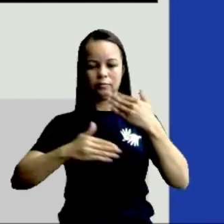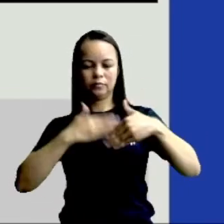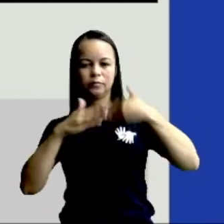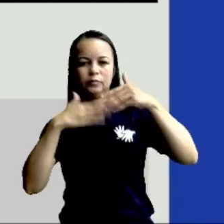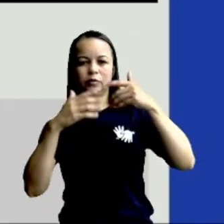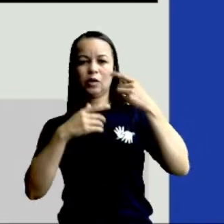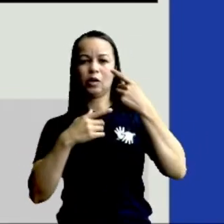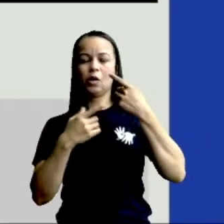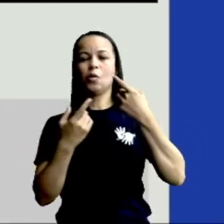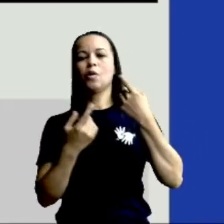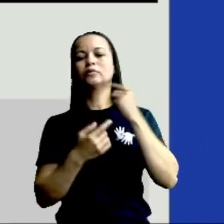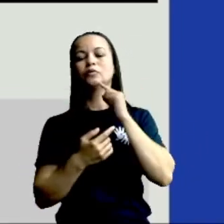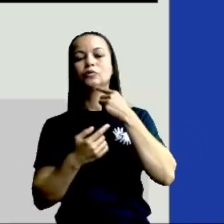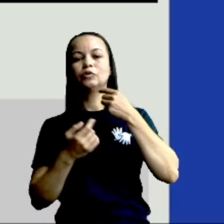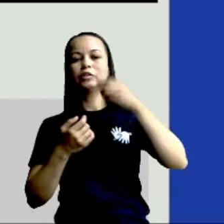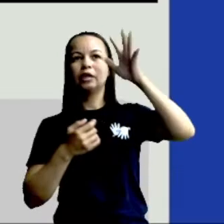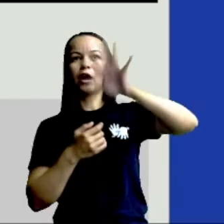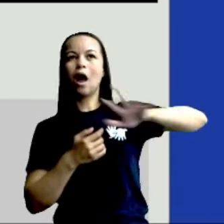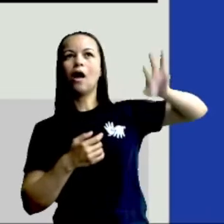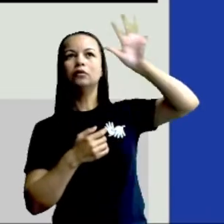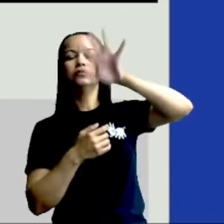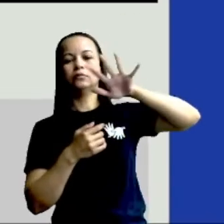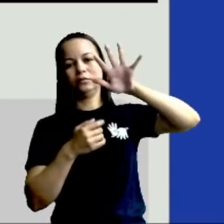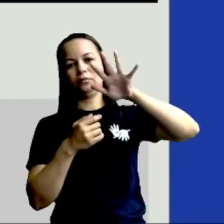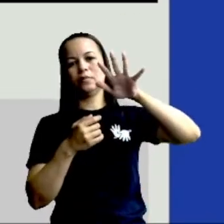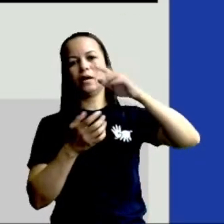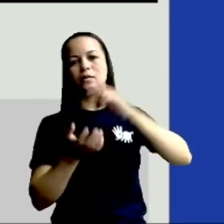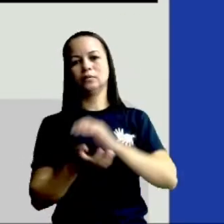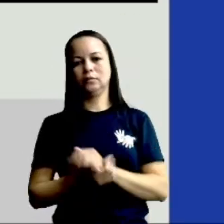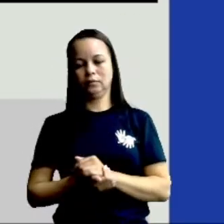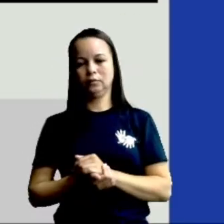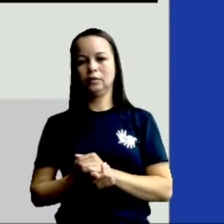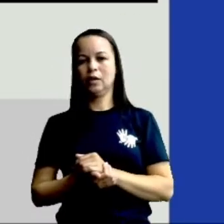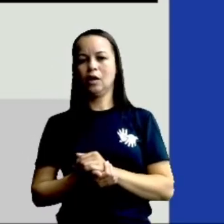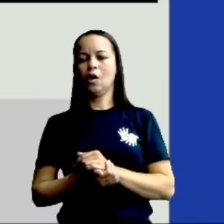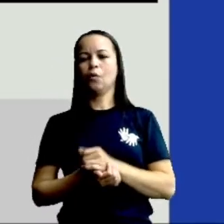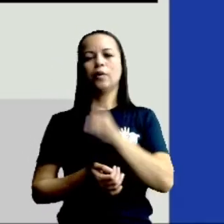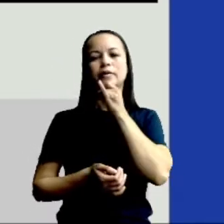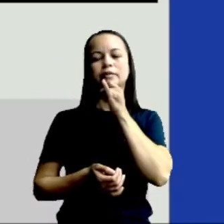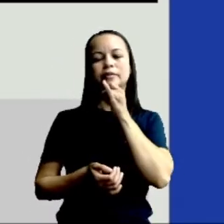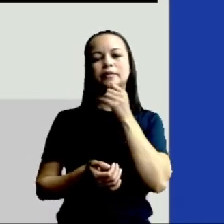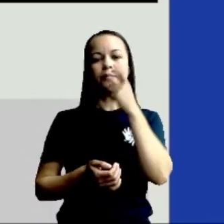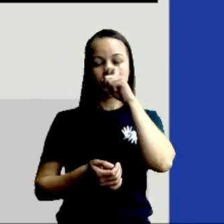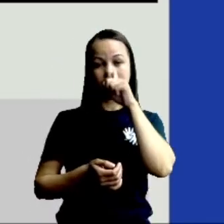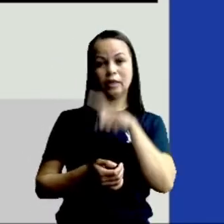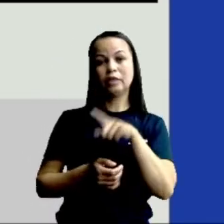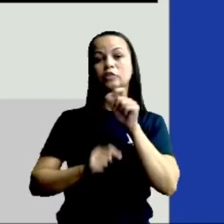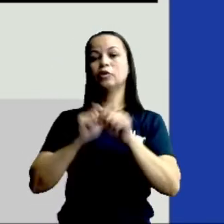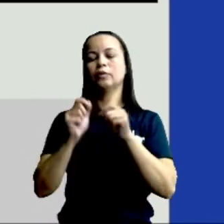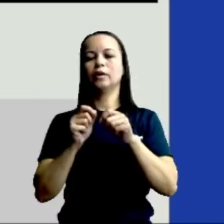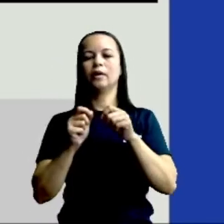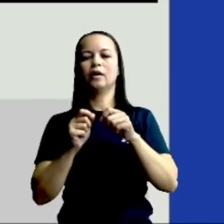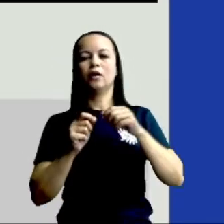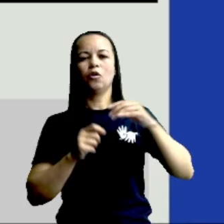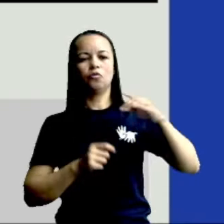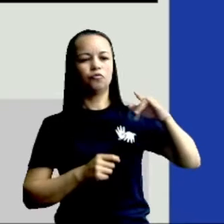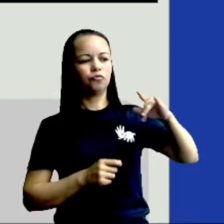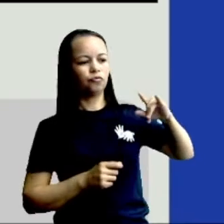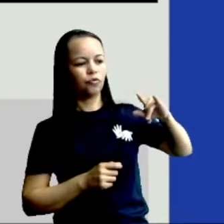a poluição espacial. Alguns exemplos de lixo espacial são pedaços de foguetes,